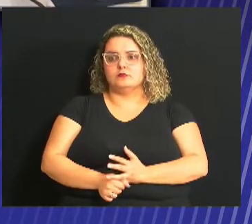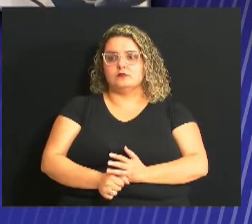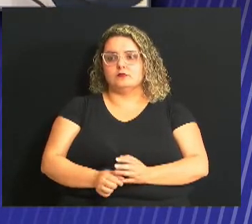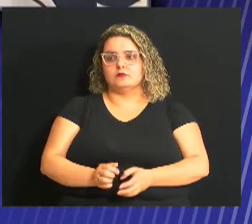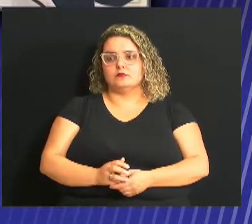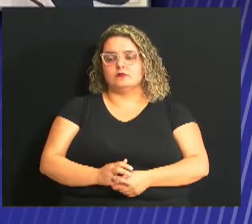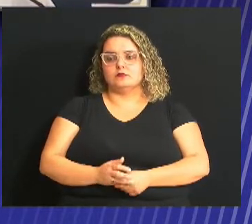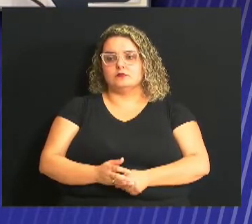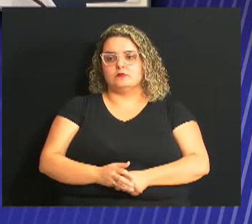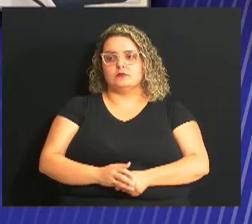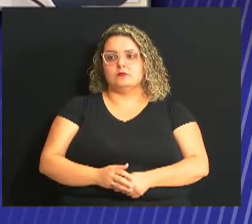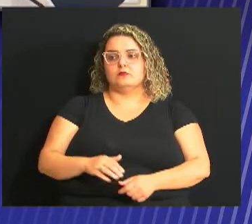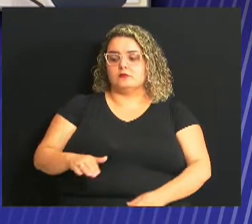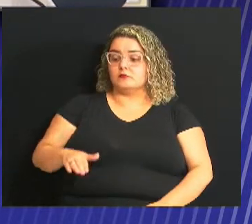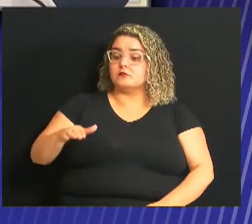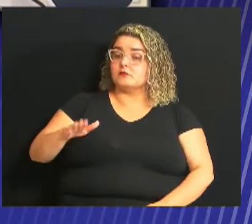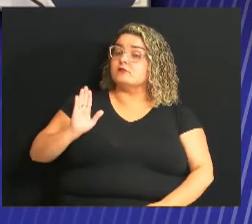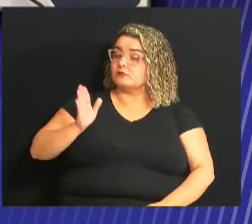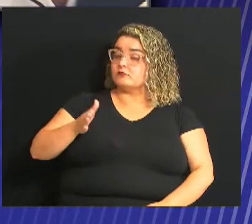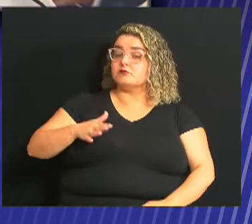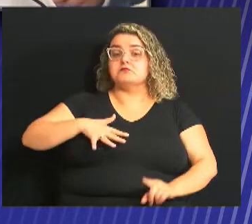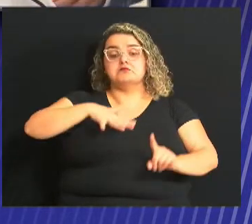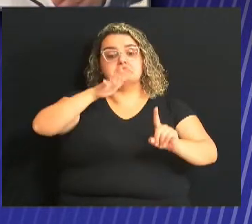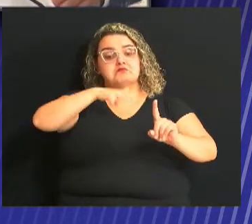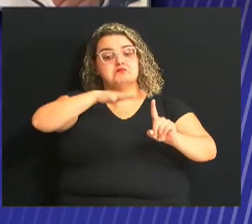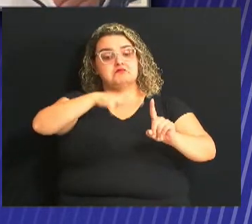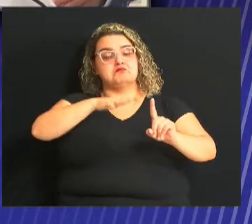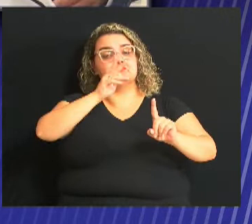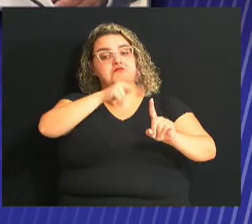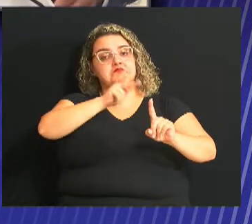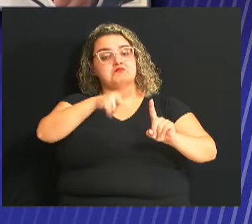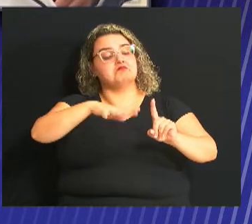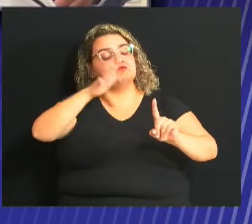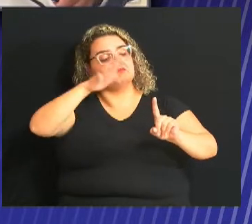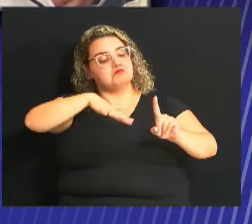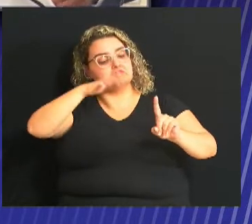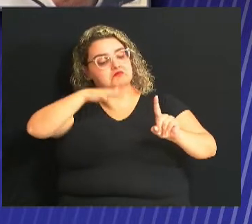desde pequeno, admiração pelos professores.